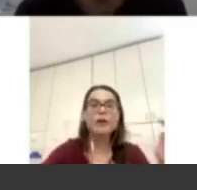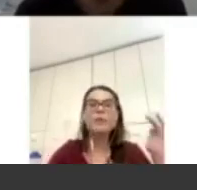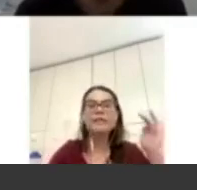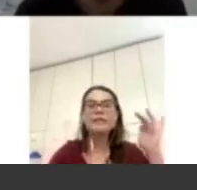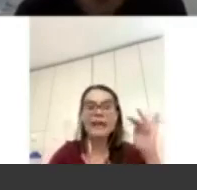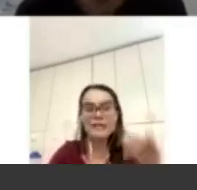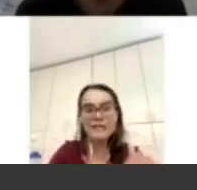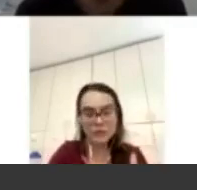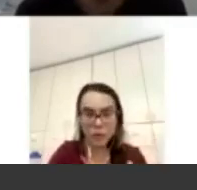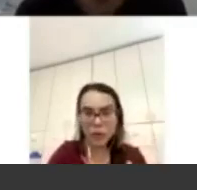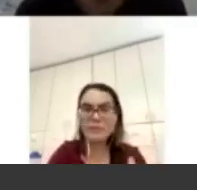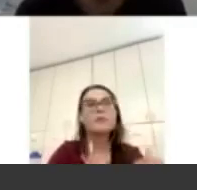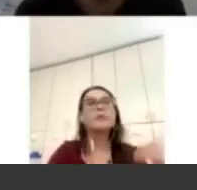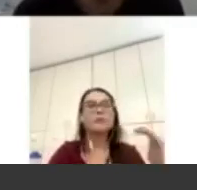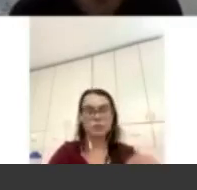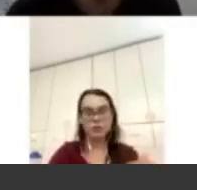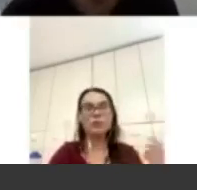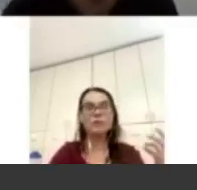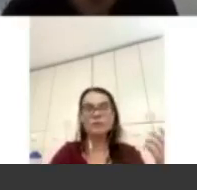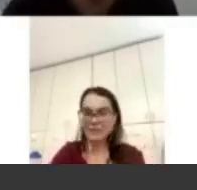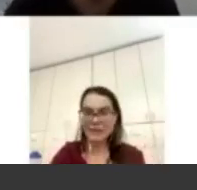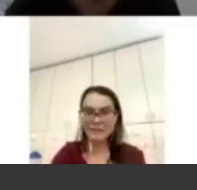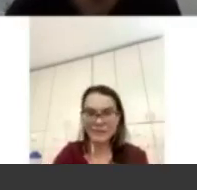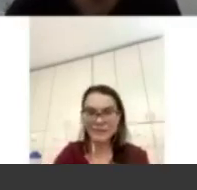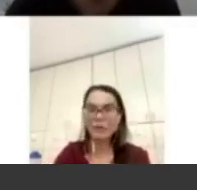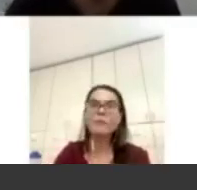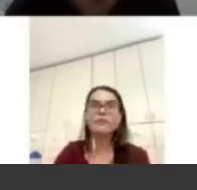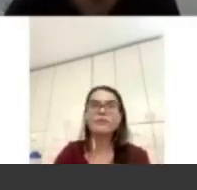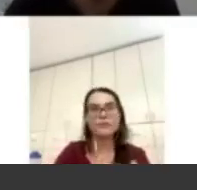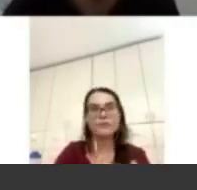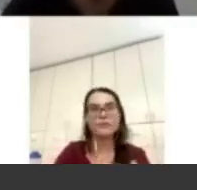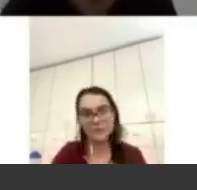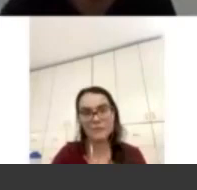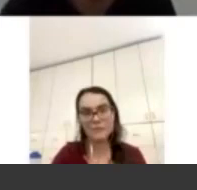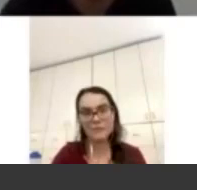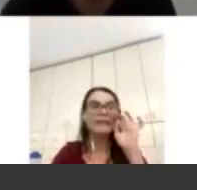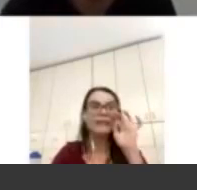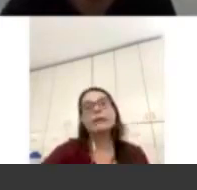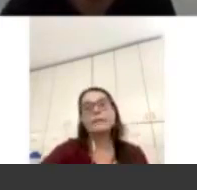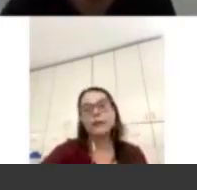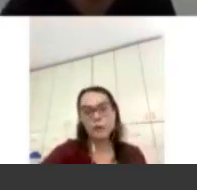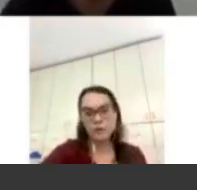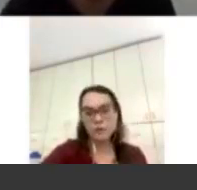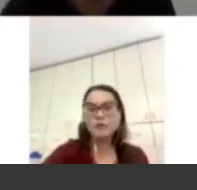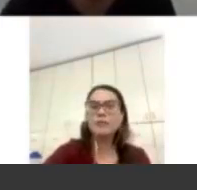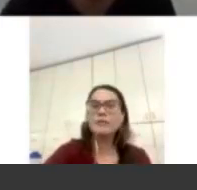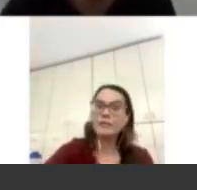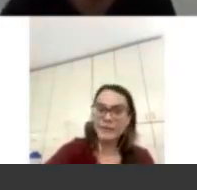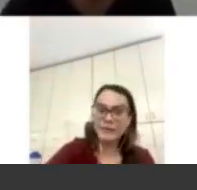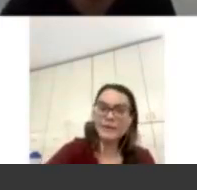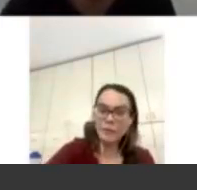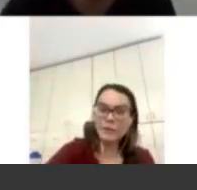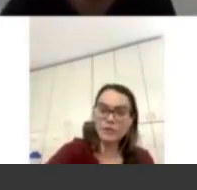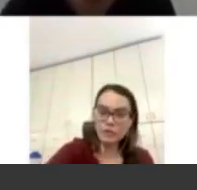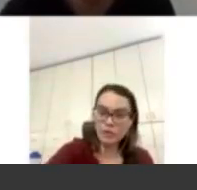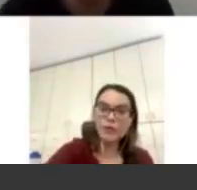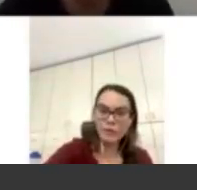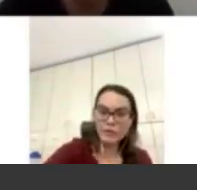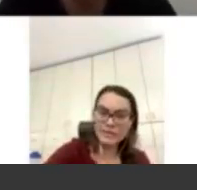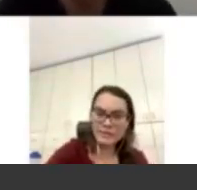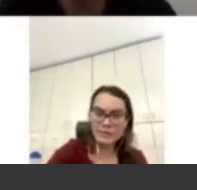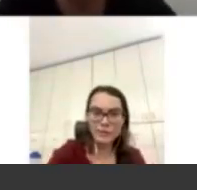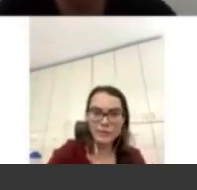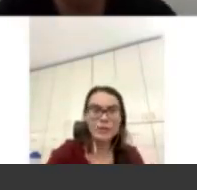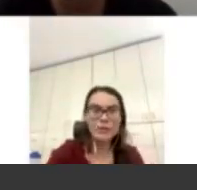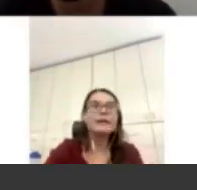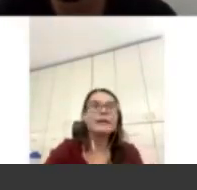momento, uma série de sintomas, com o conteúdo baseado em sintomas, a gente faz a busca baseada em sintomas, e para algumas condições que também